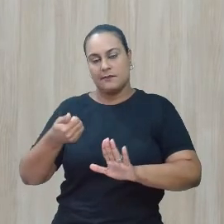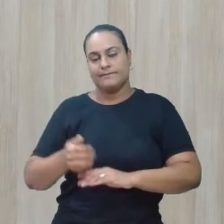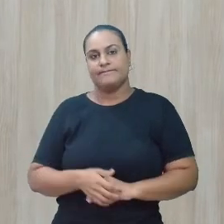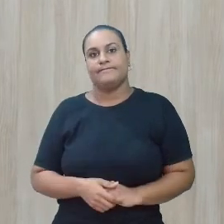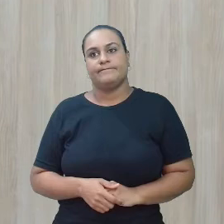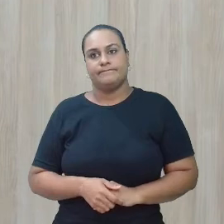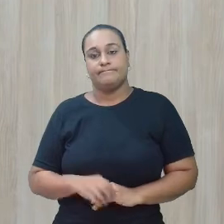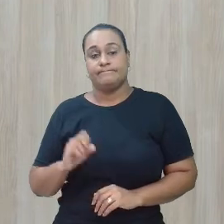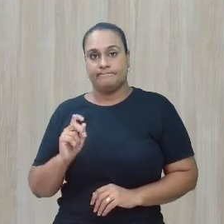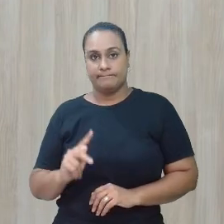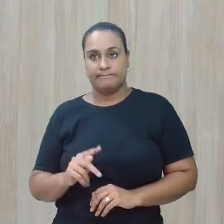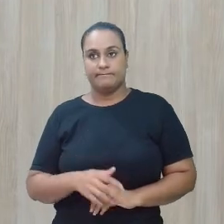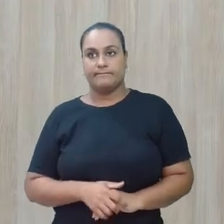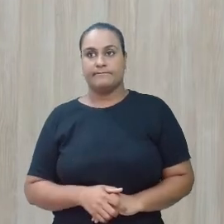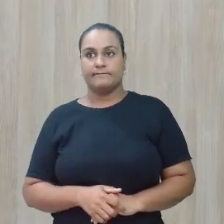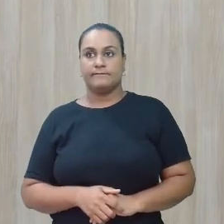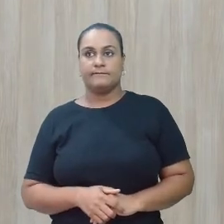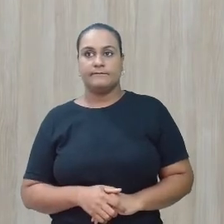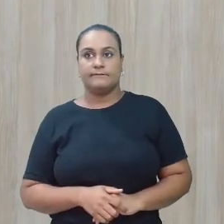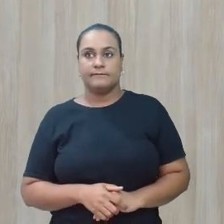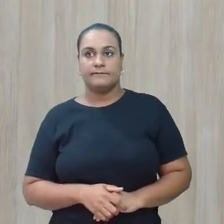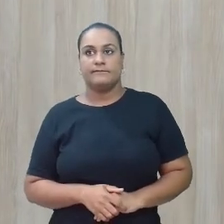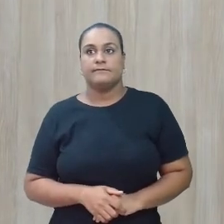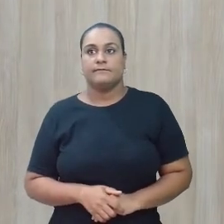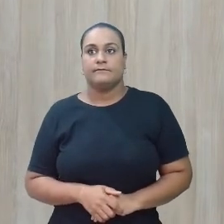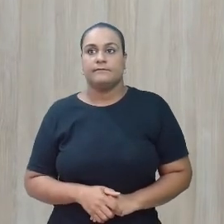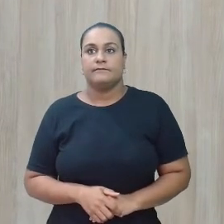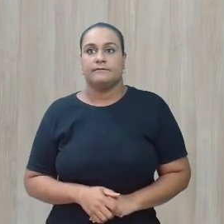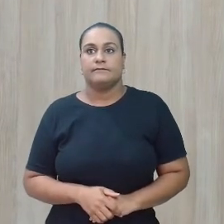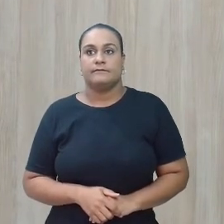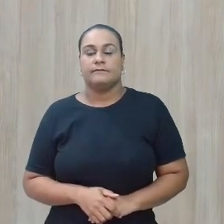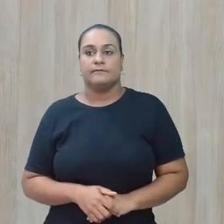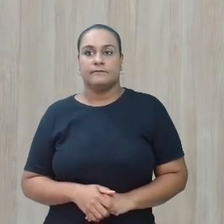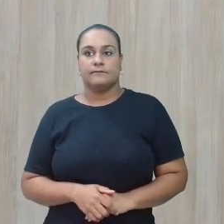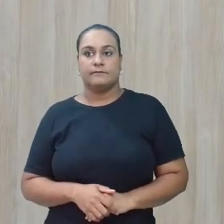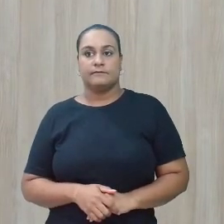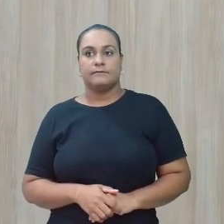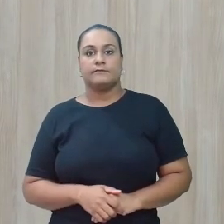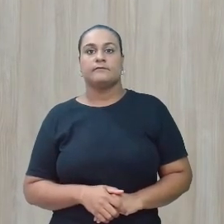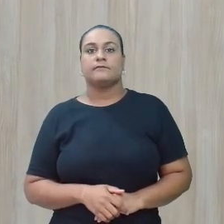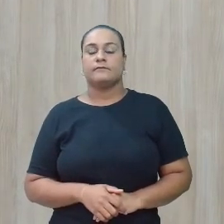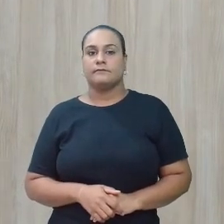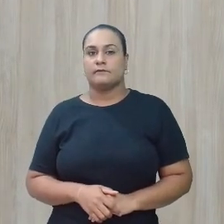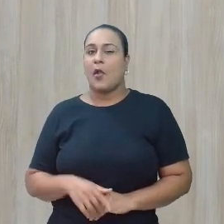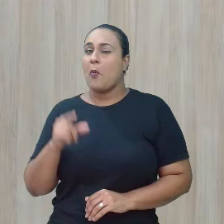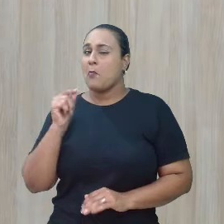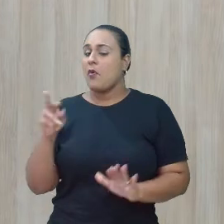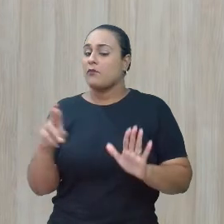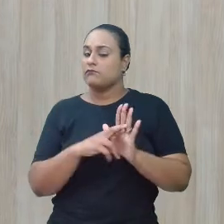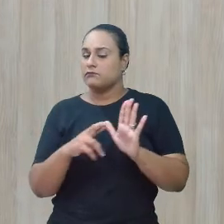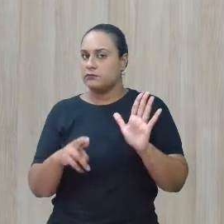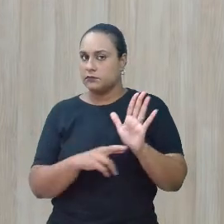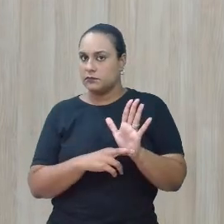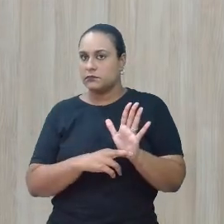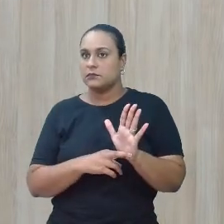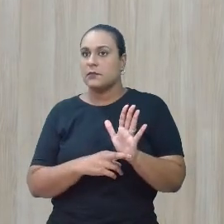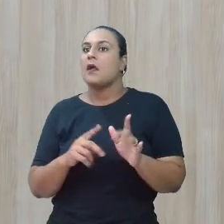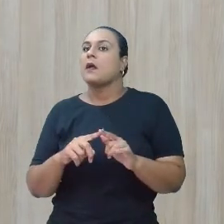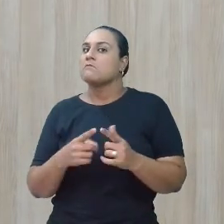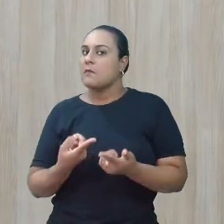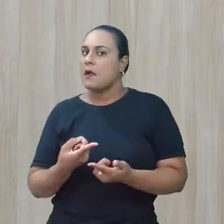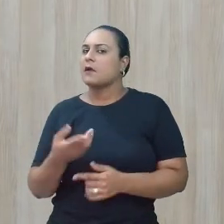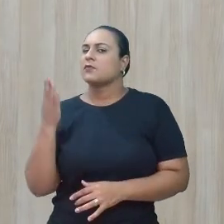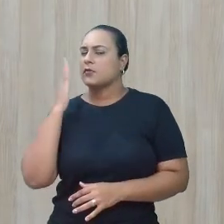circunflexo. Beleza? O que mais? Vamos continuar. É um pouquinho de regra, mas dá para a